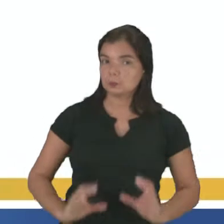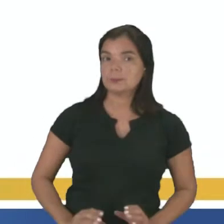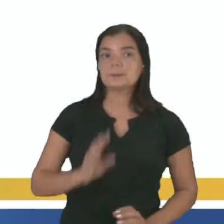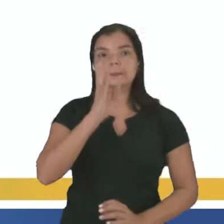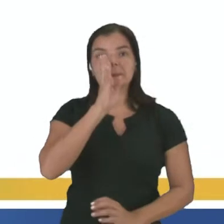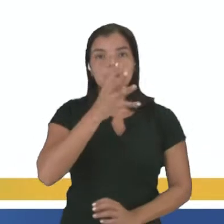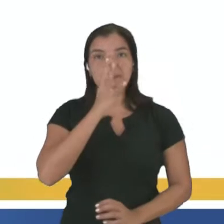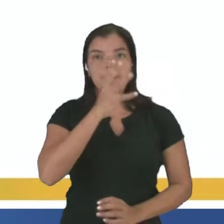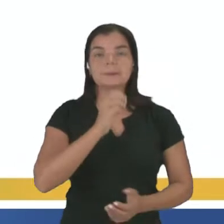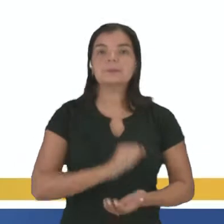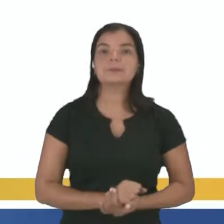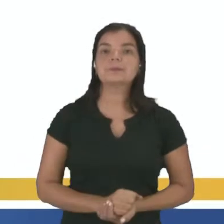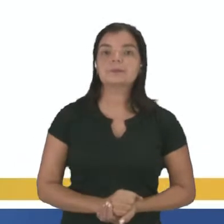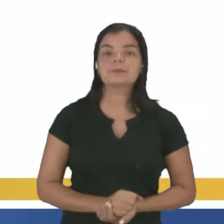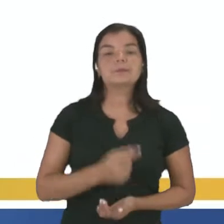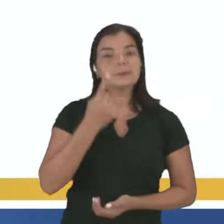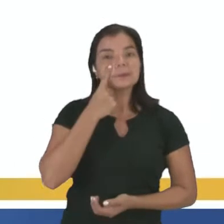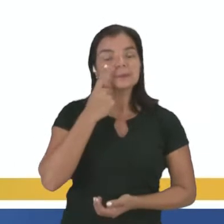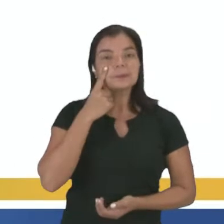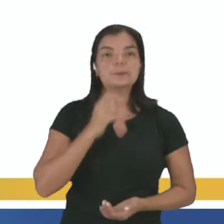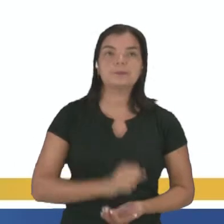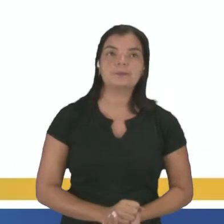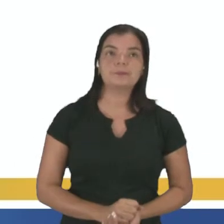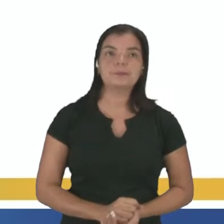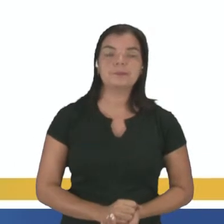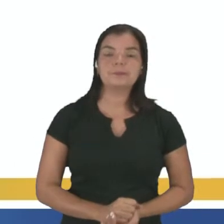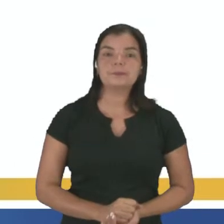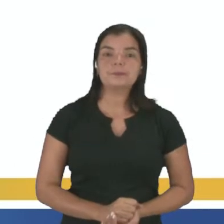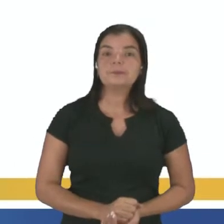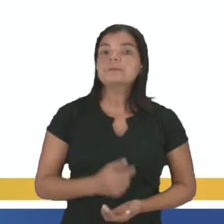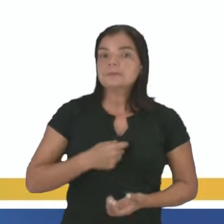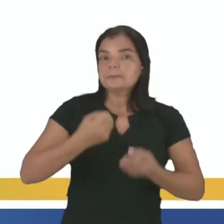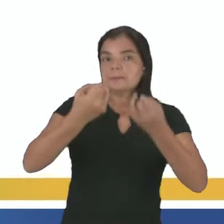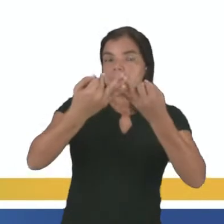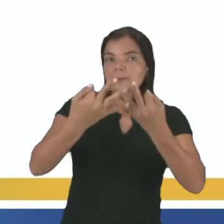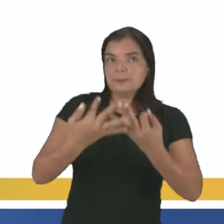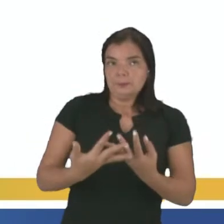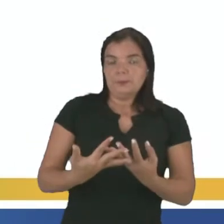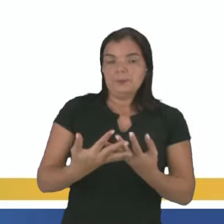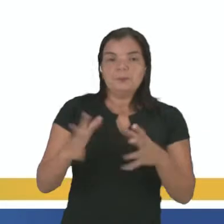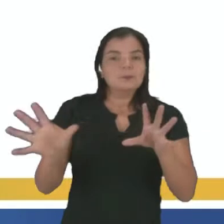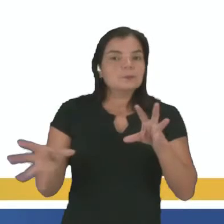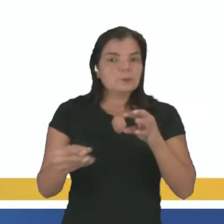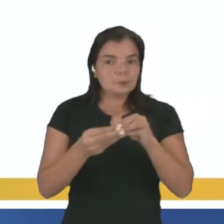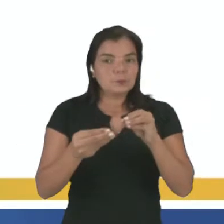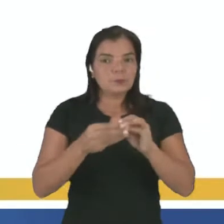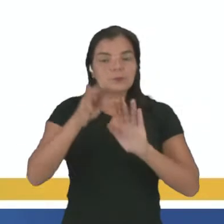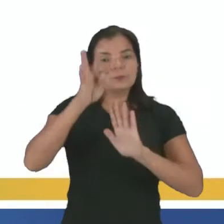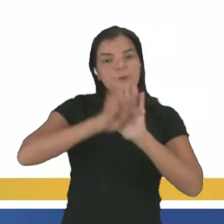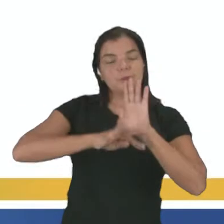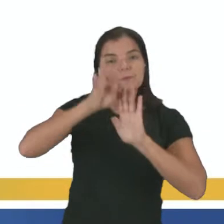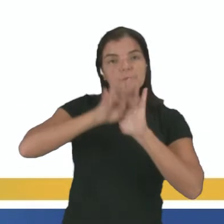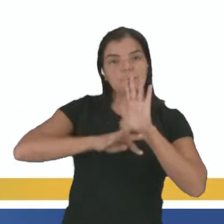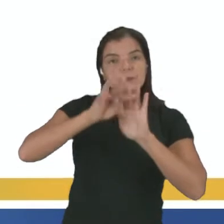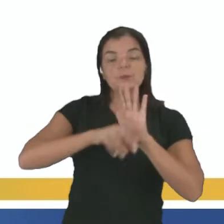crítico? Vamos aqui rever. A descrição resumida de um